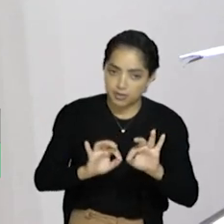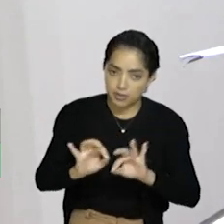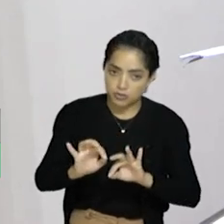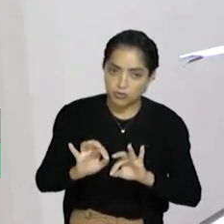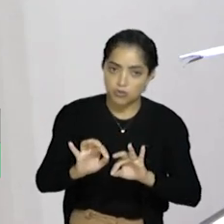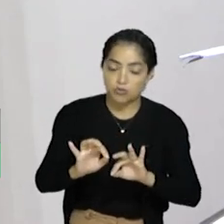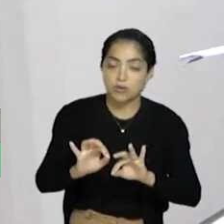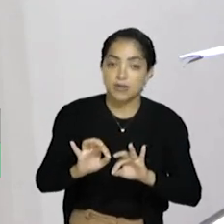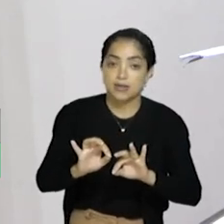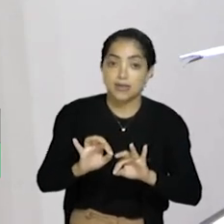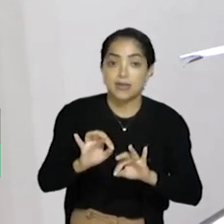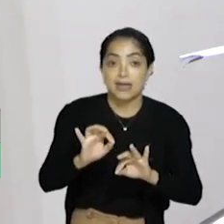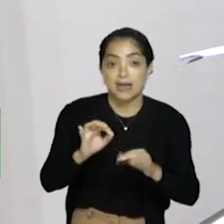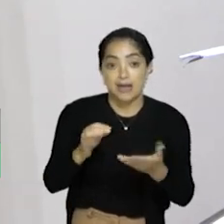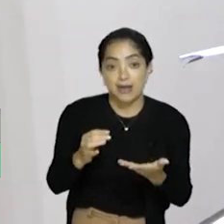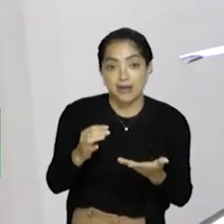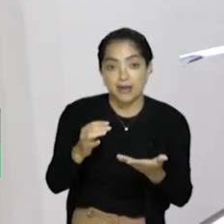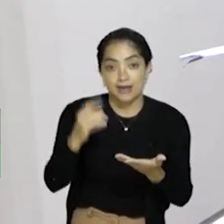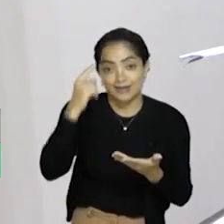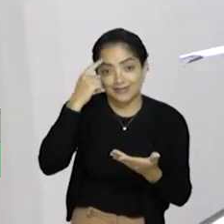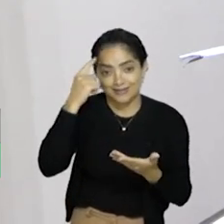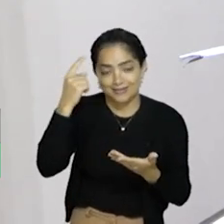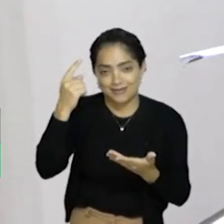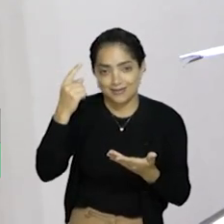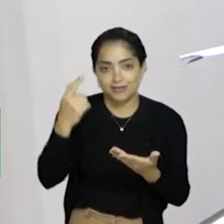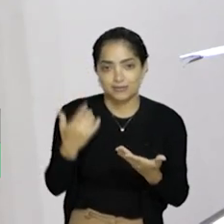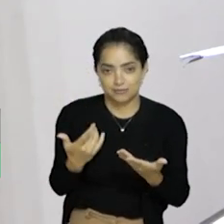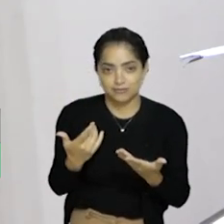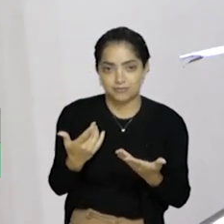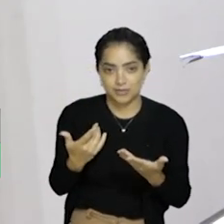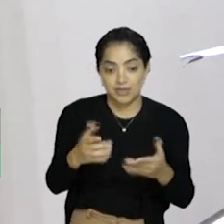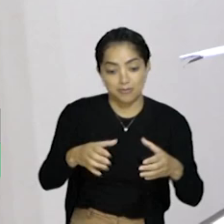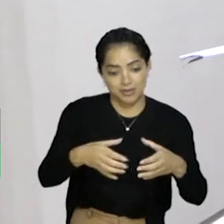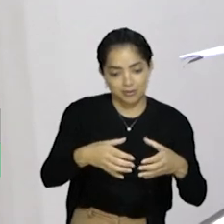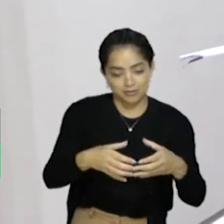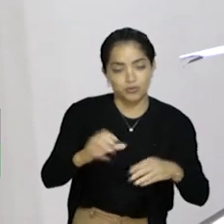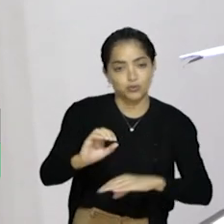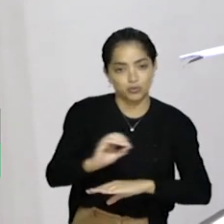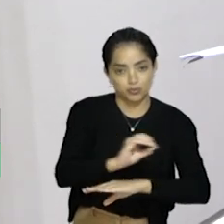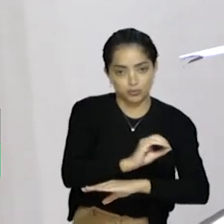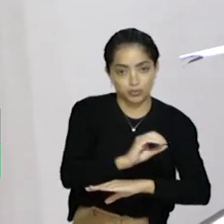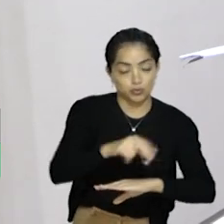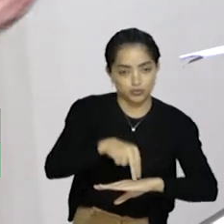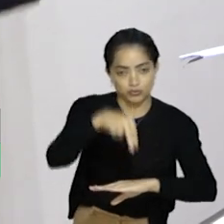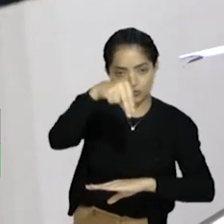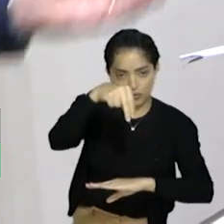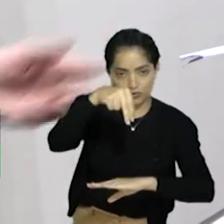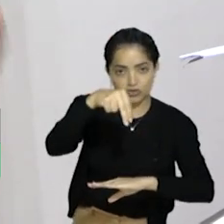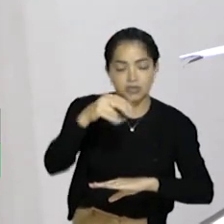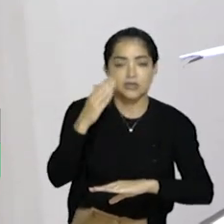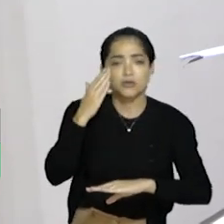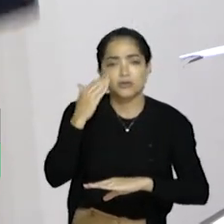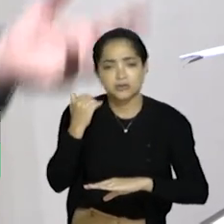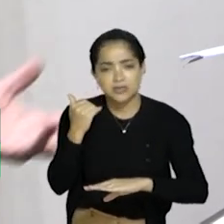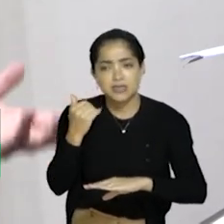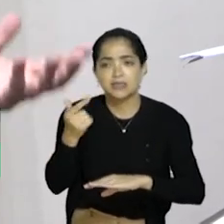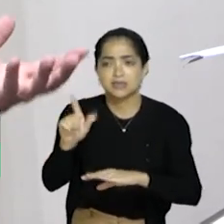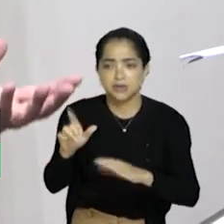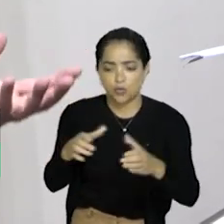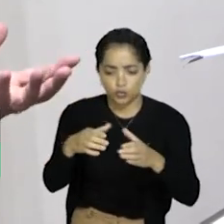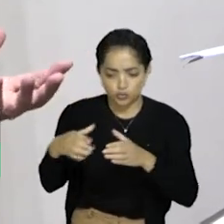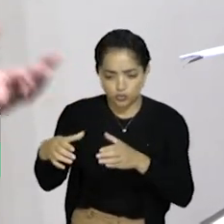eu tive a intenção de fazer pela bancada do Norte Mas como eu sei que tem outros órgãos